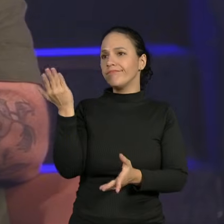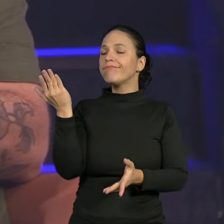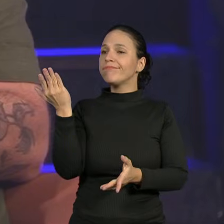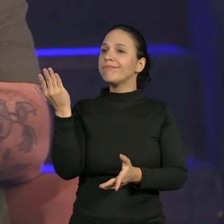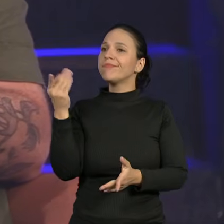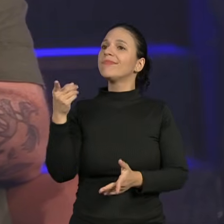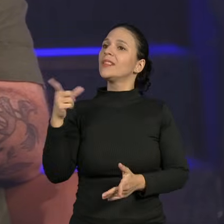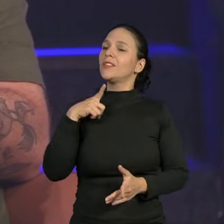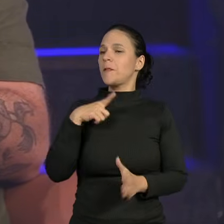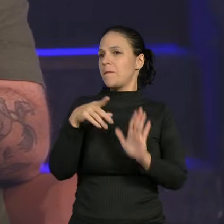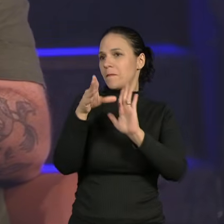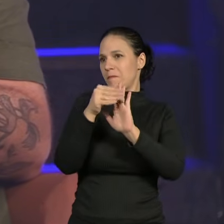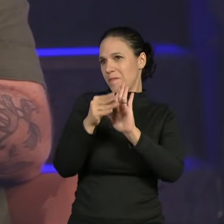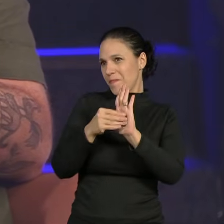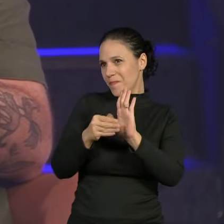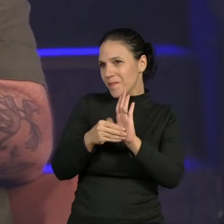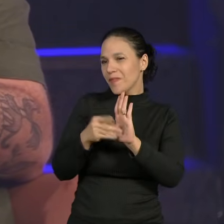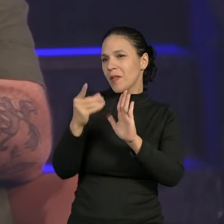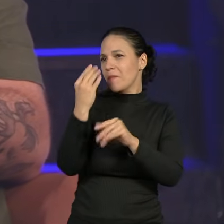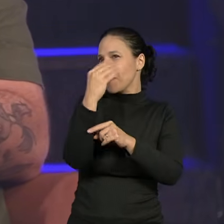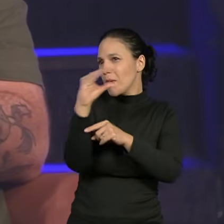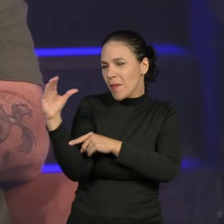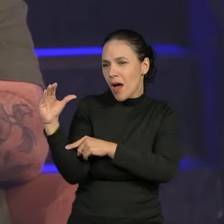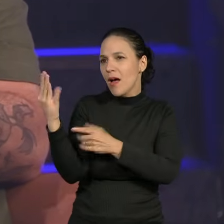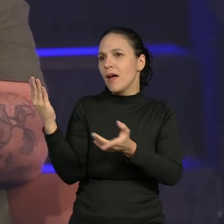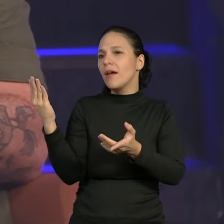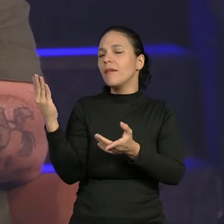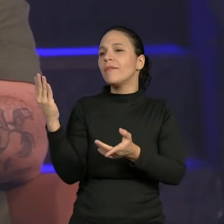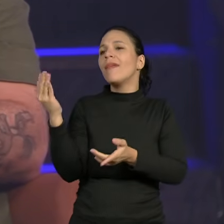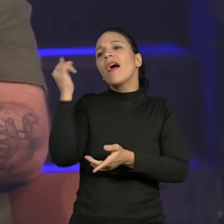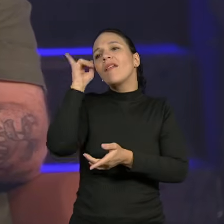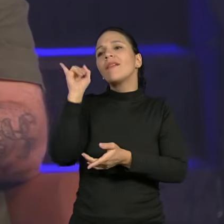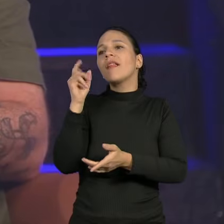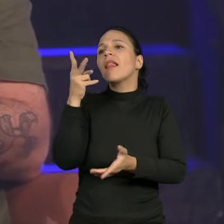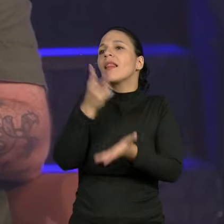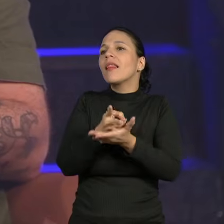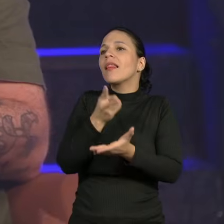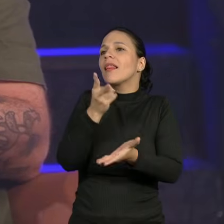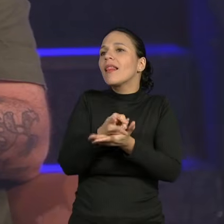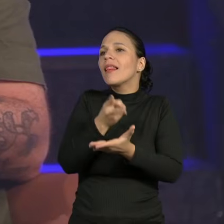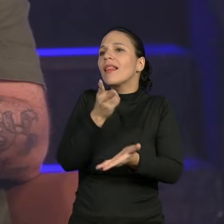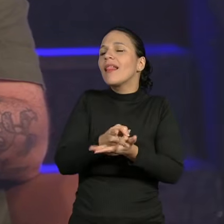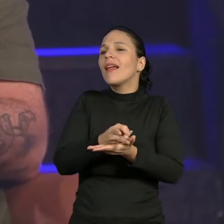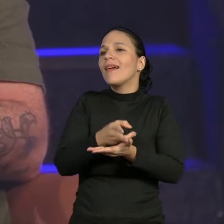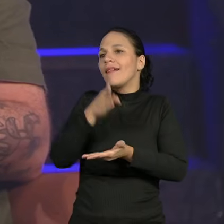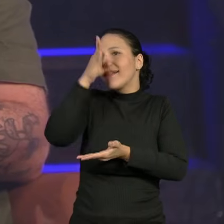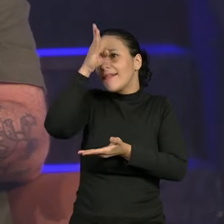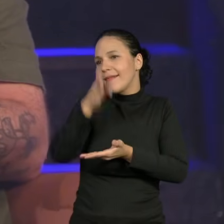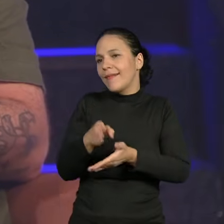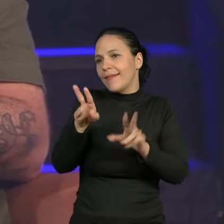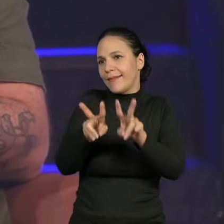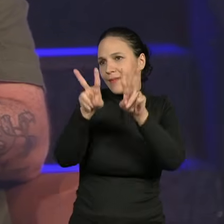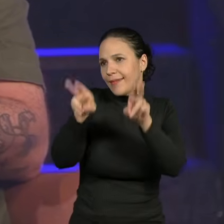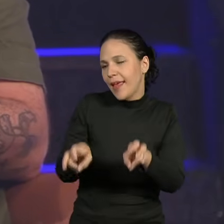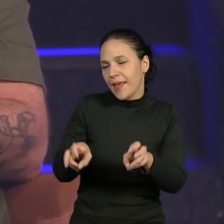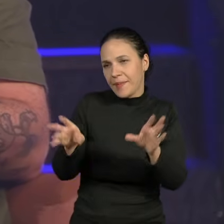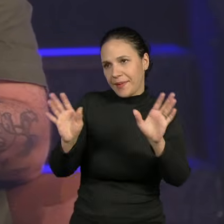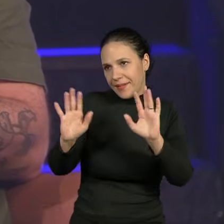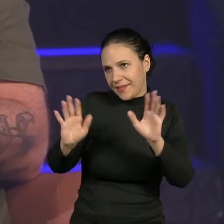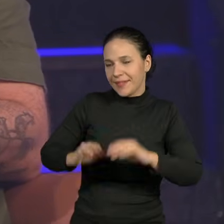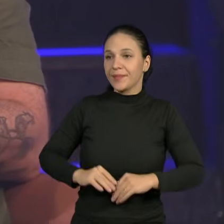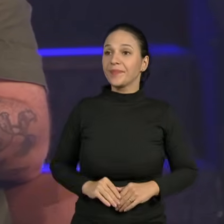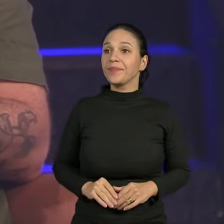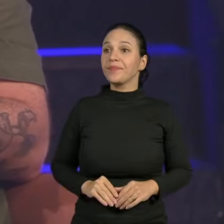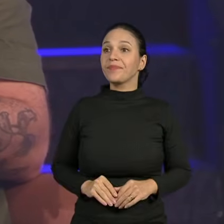no nosso conteúdo, né? Para que ele não fique ali dentro de uma bolha que fale só de um tema específico. Então